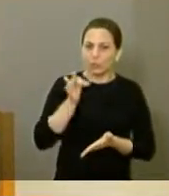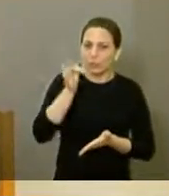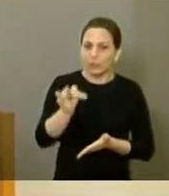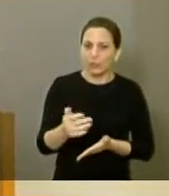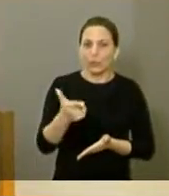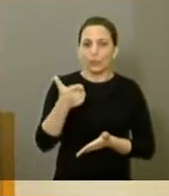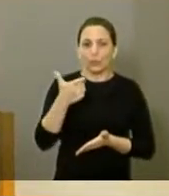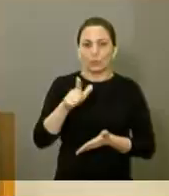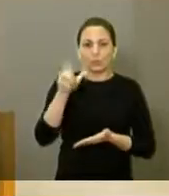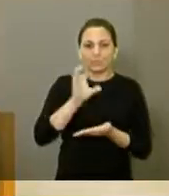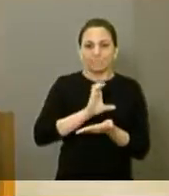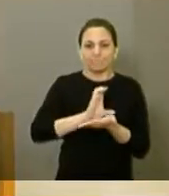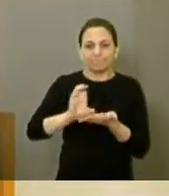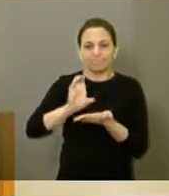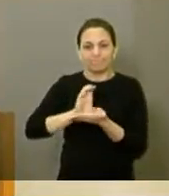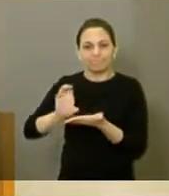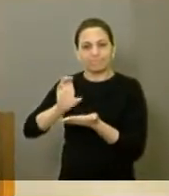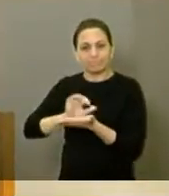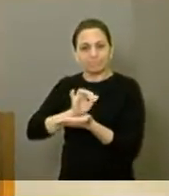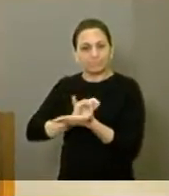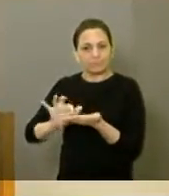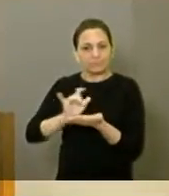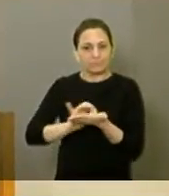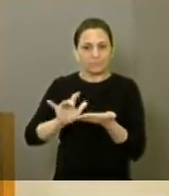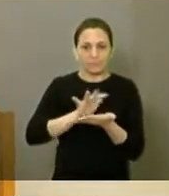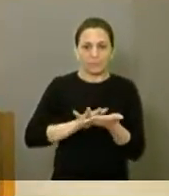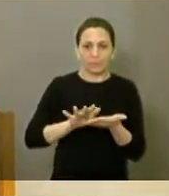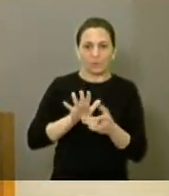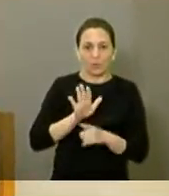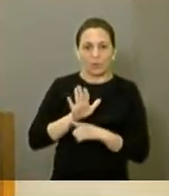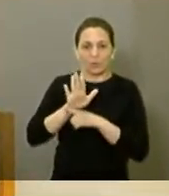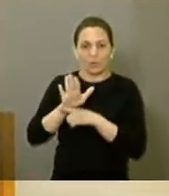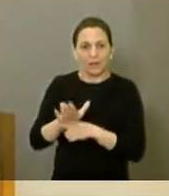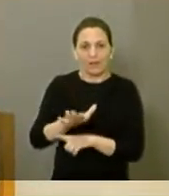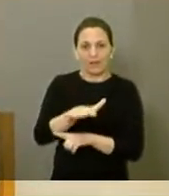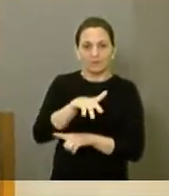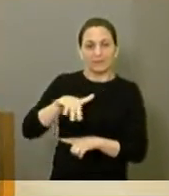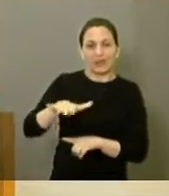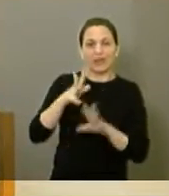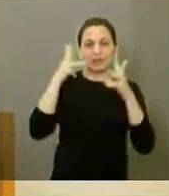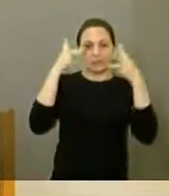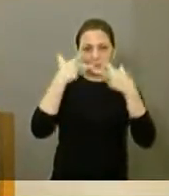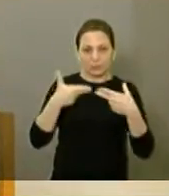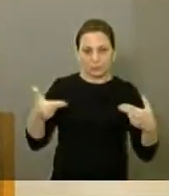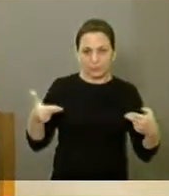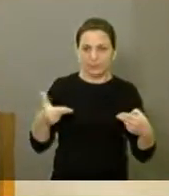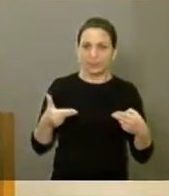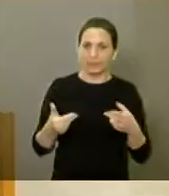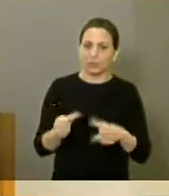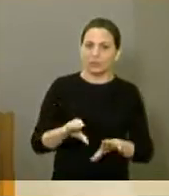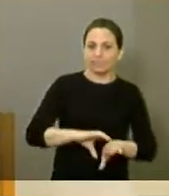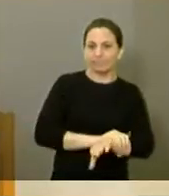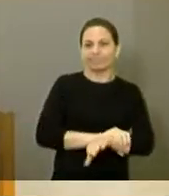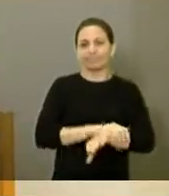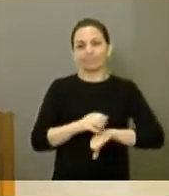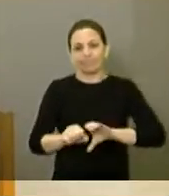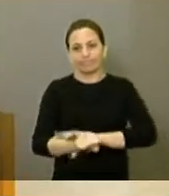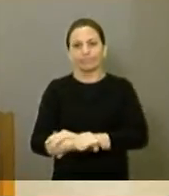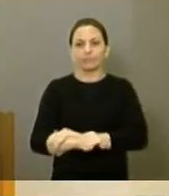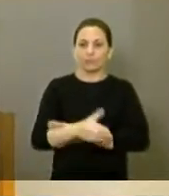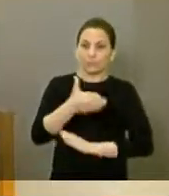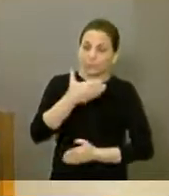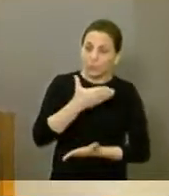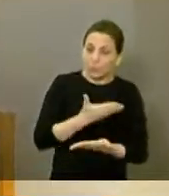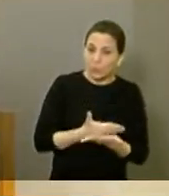ter recurso suficiente para cuidar dessa área então nós devemos rechaçar manga e começar a tomar atitude nós